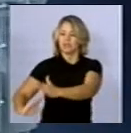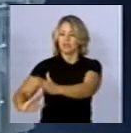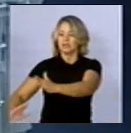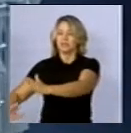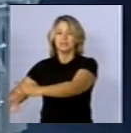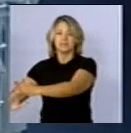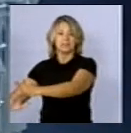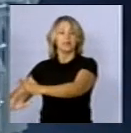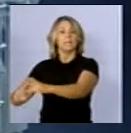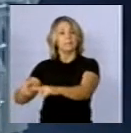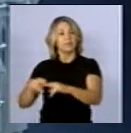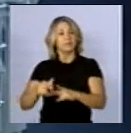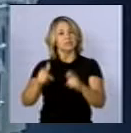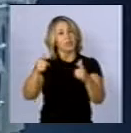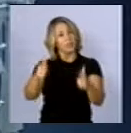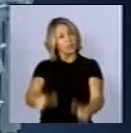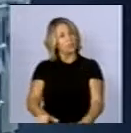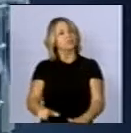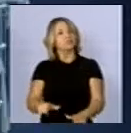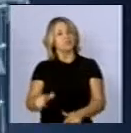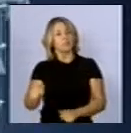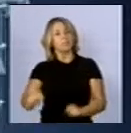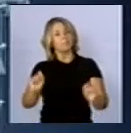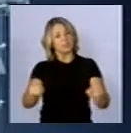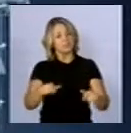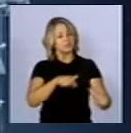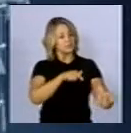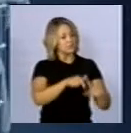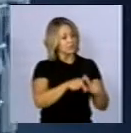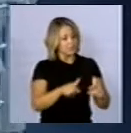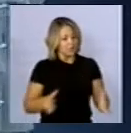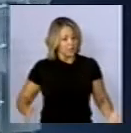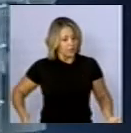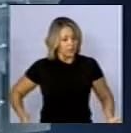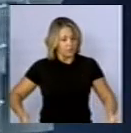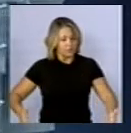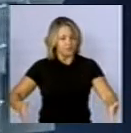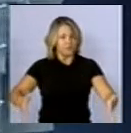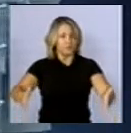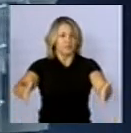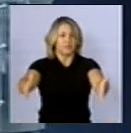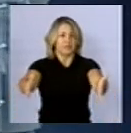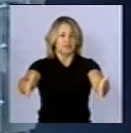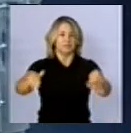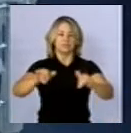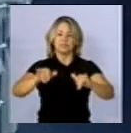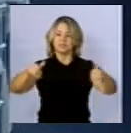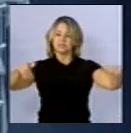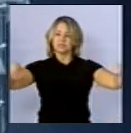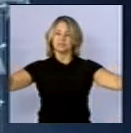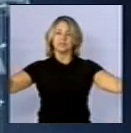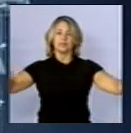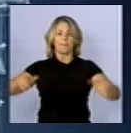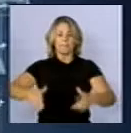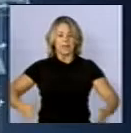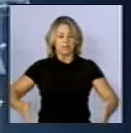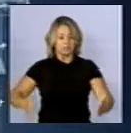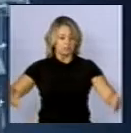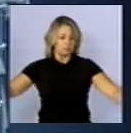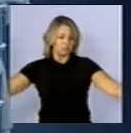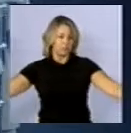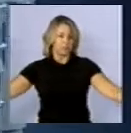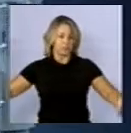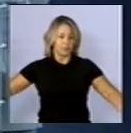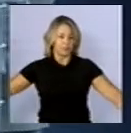nesse caso uma das outras possibilidades seria que trabalhássemos com faixas de passagem para linhas de transmissão de maior porte o que